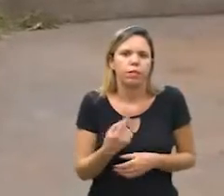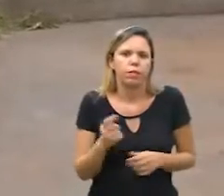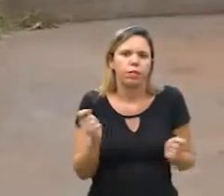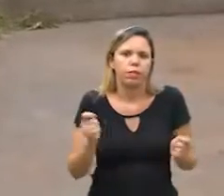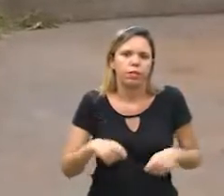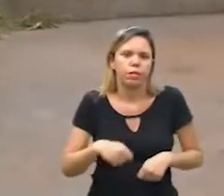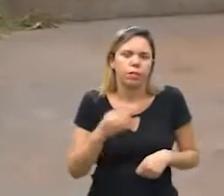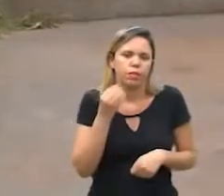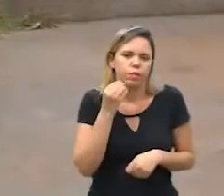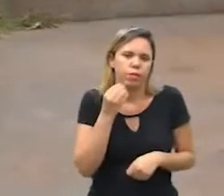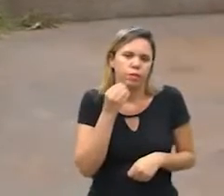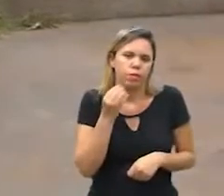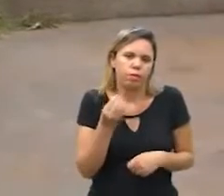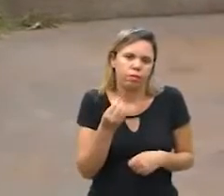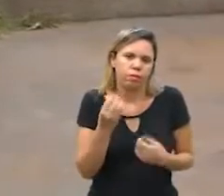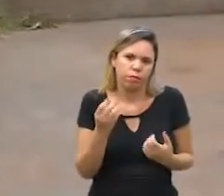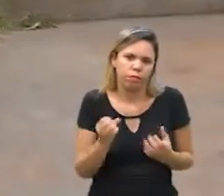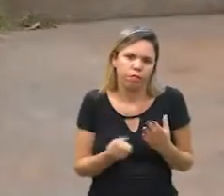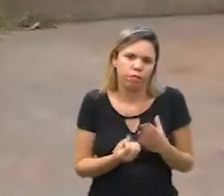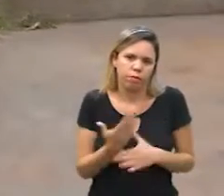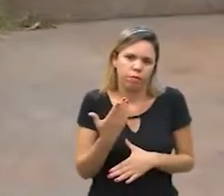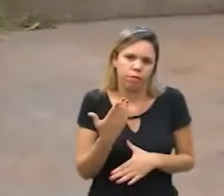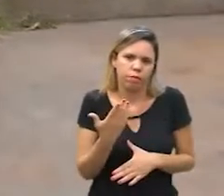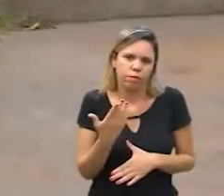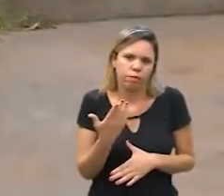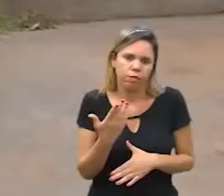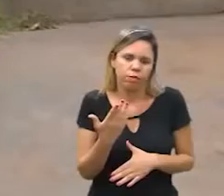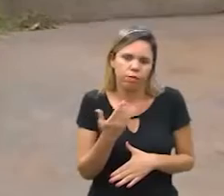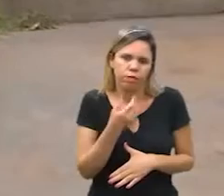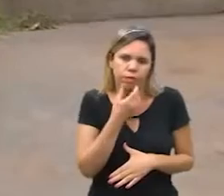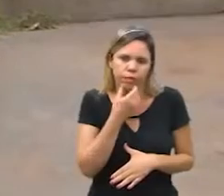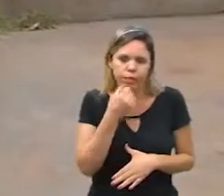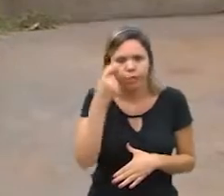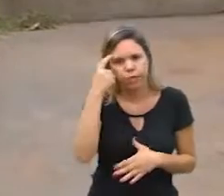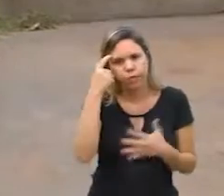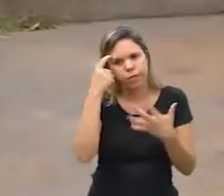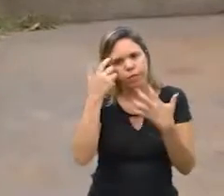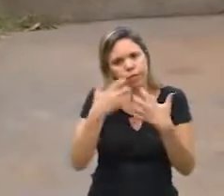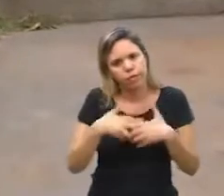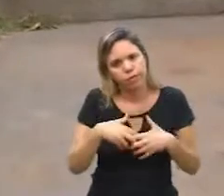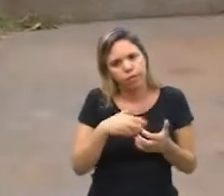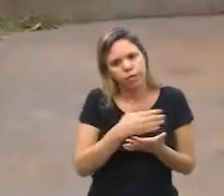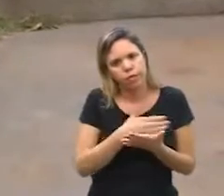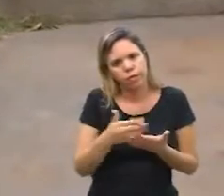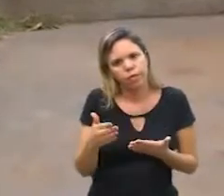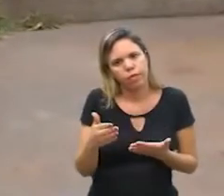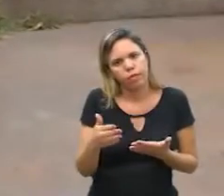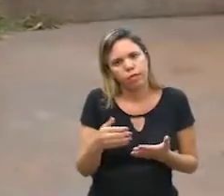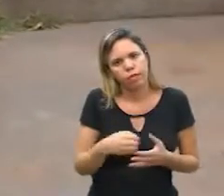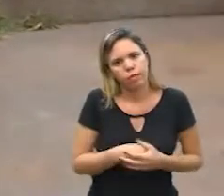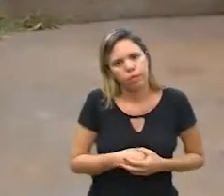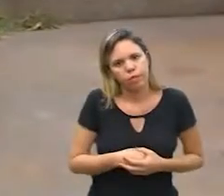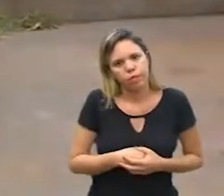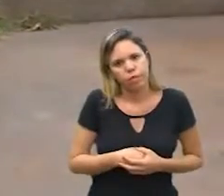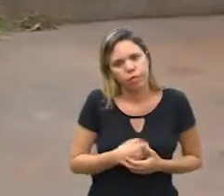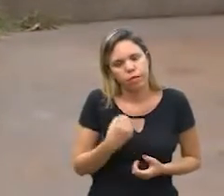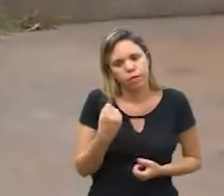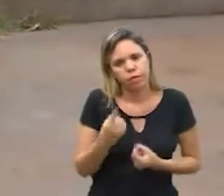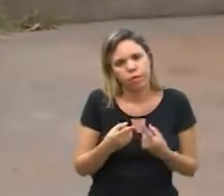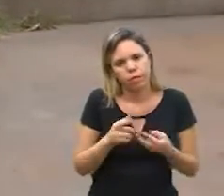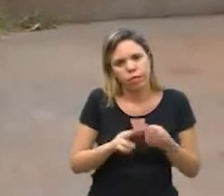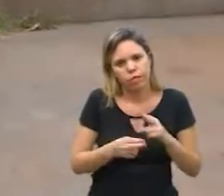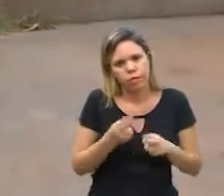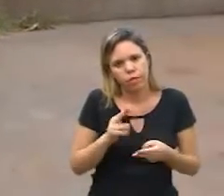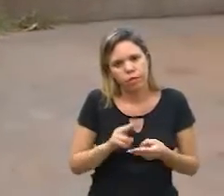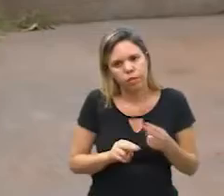exame, as possibilidades e as oportunidades que podem surgir. E pensando nisso, a gente começa a trabalhar